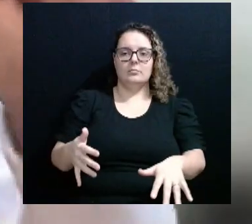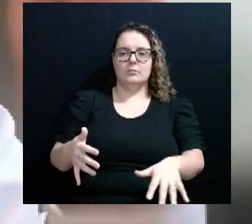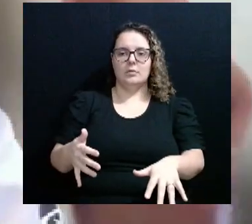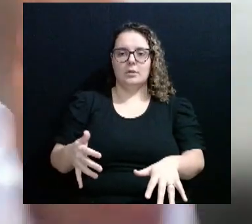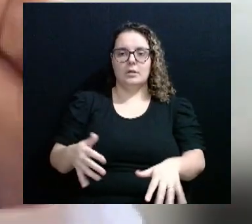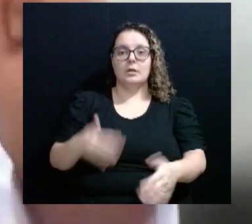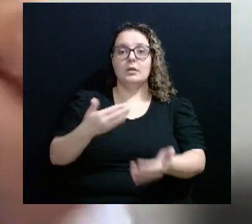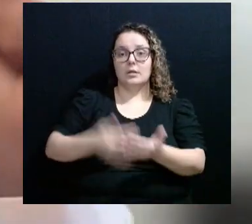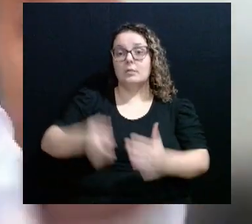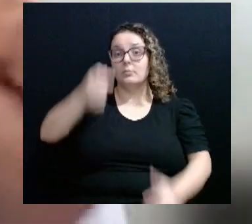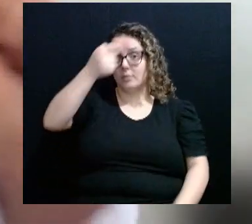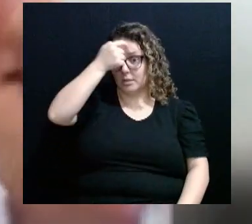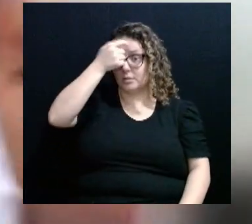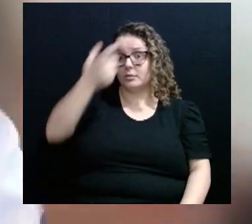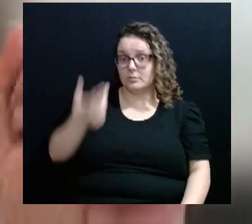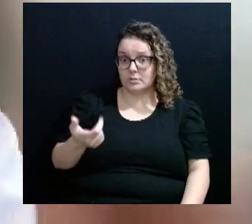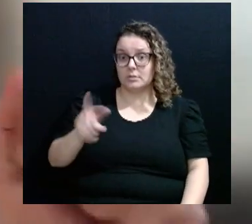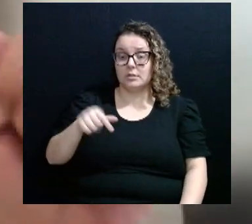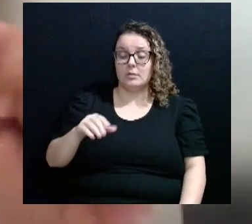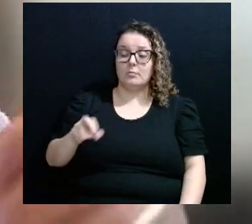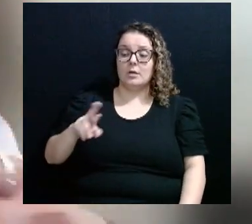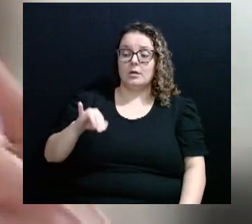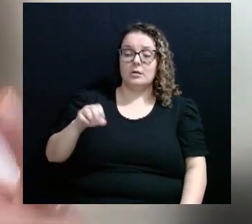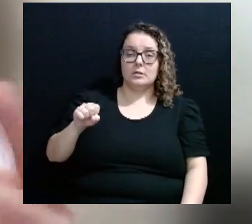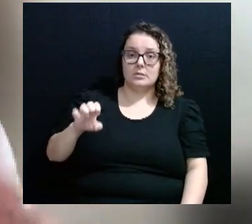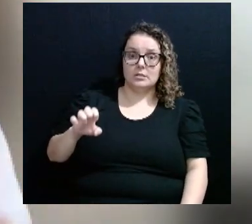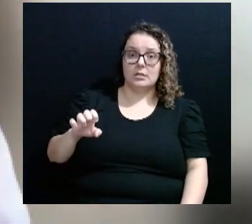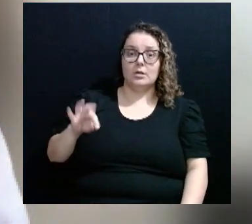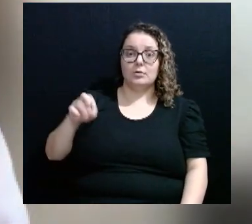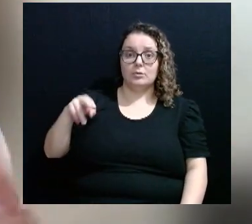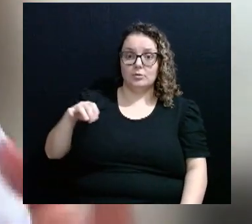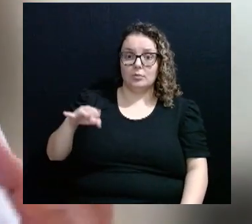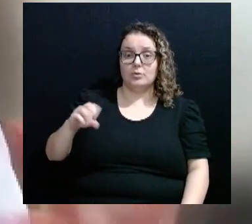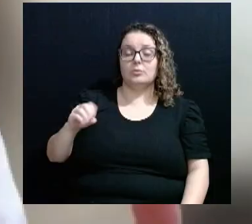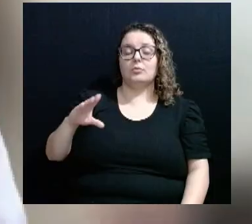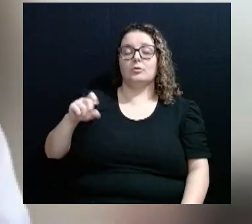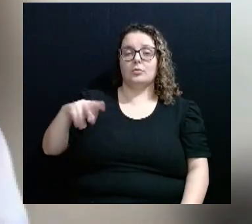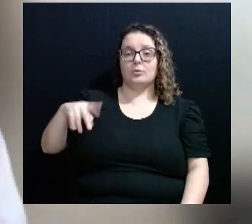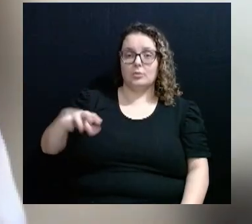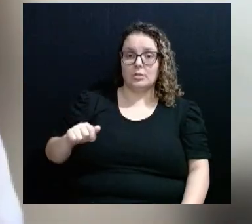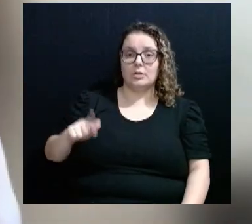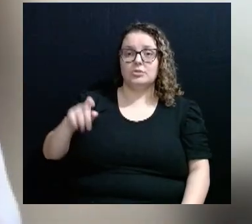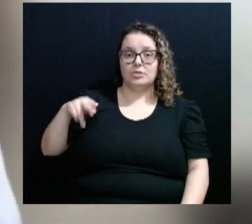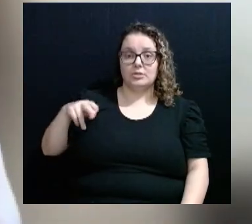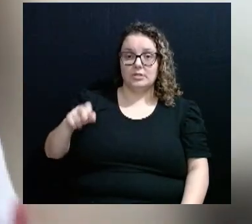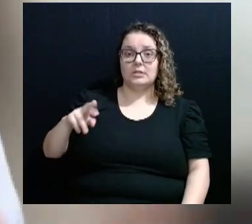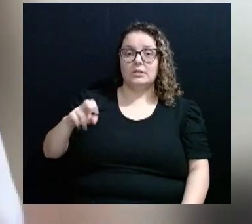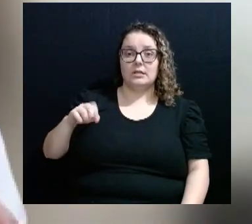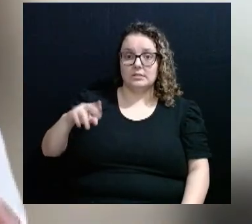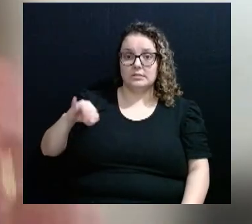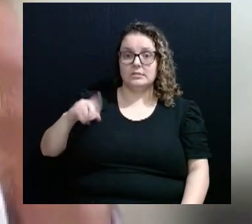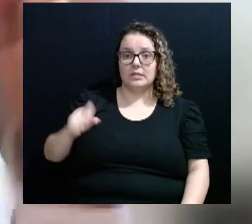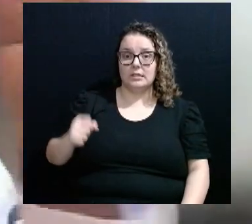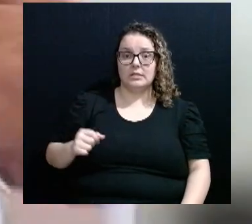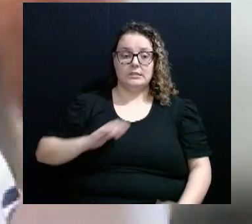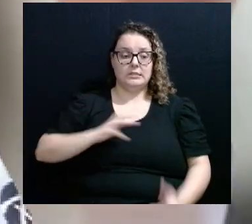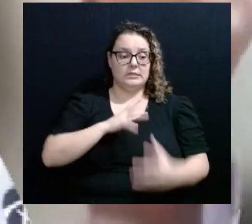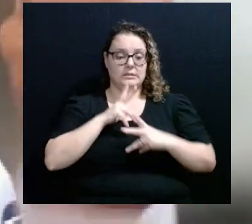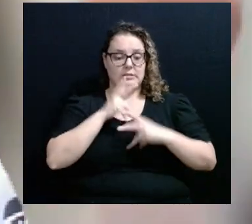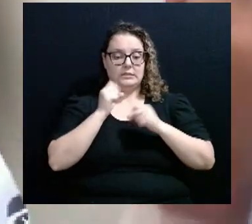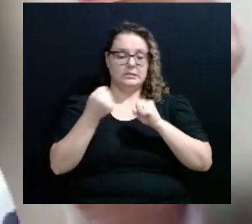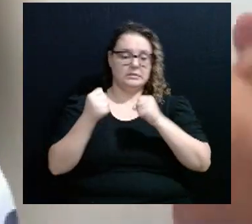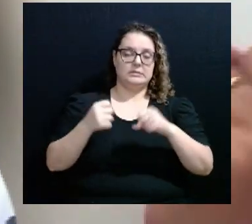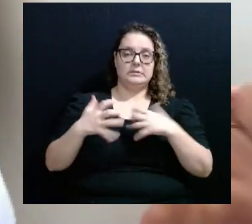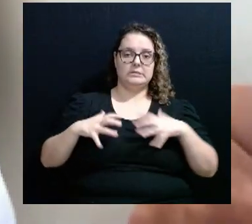toda, sabe? E perde a consciência, que é uma crise tônico-clônica generalizada. E tem essa